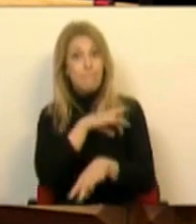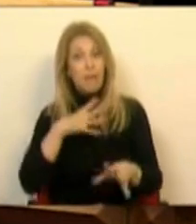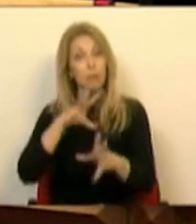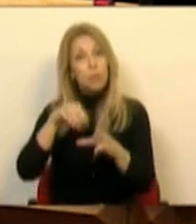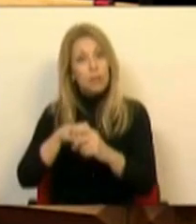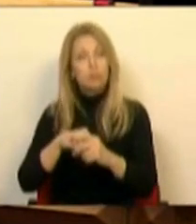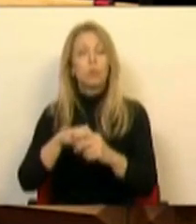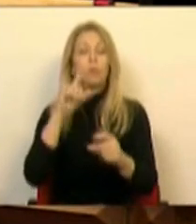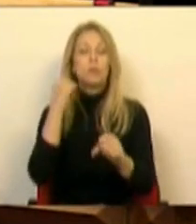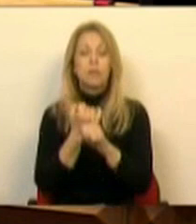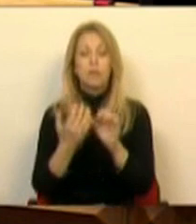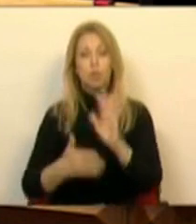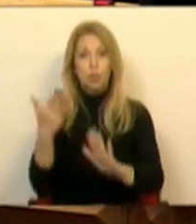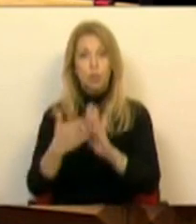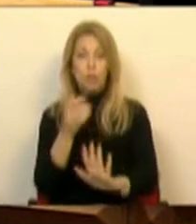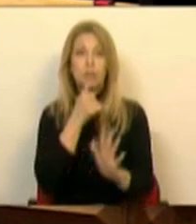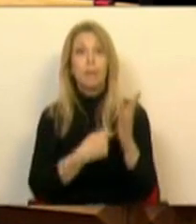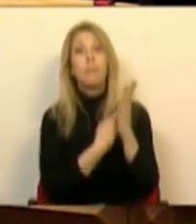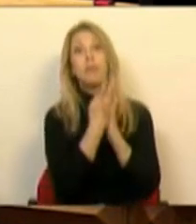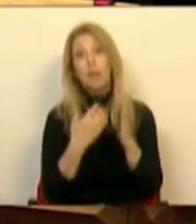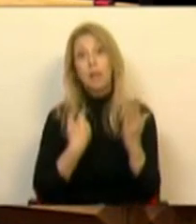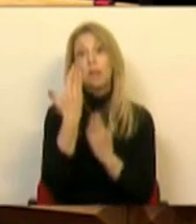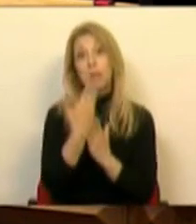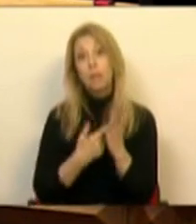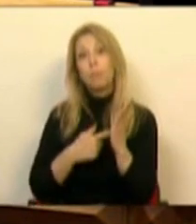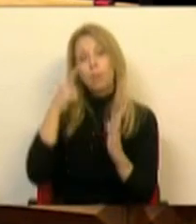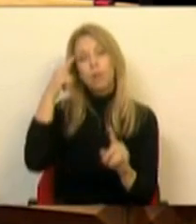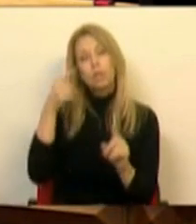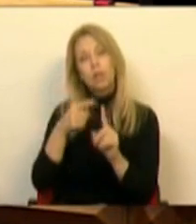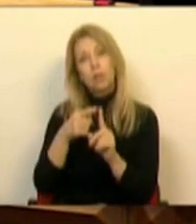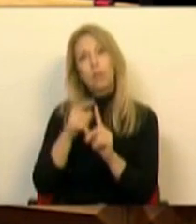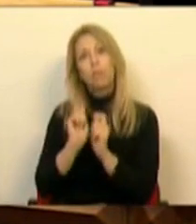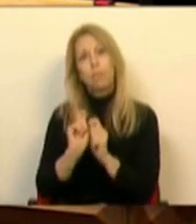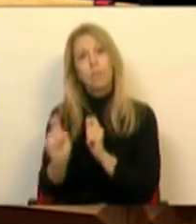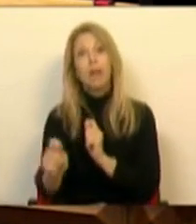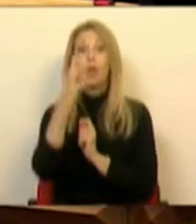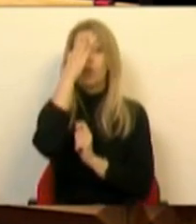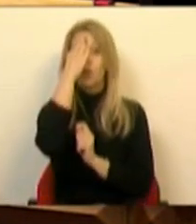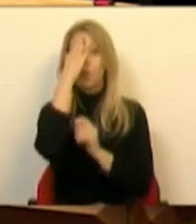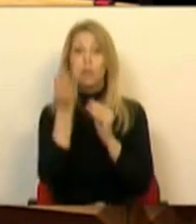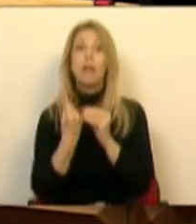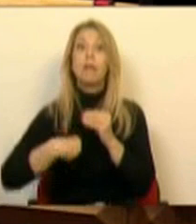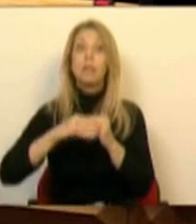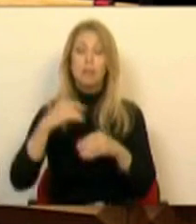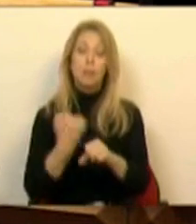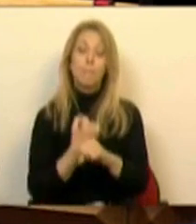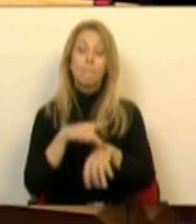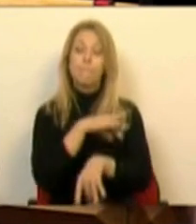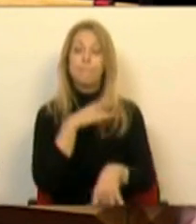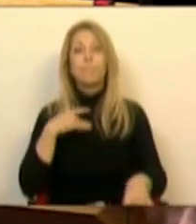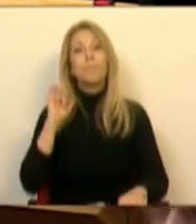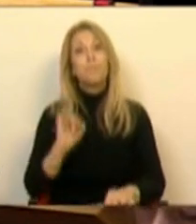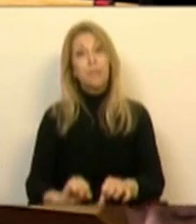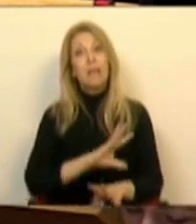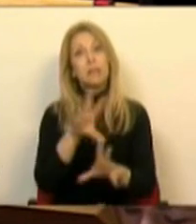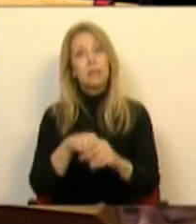urgência. As medidas preconizadas neste diploma visam retribuir um esforço adicional do trabalho dos médicos em